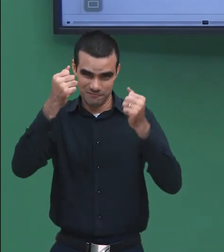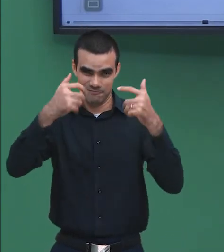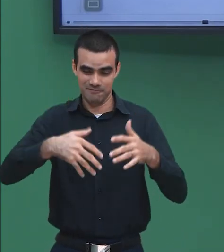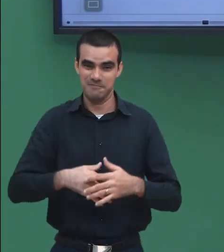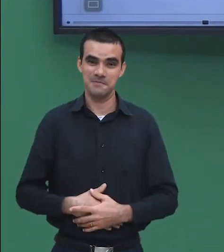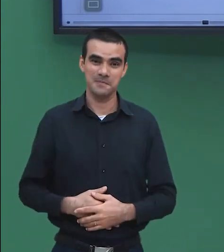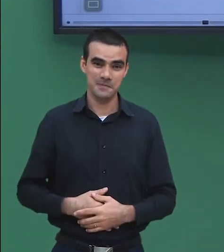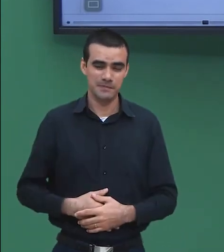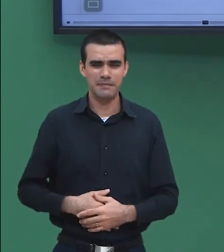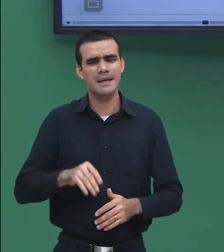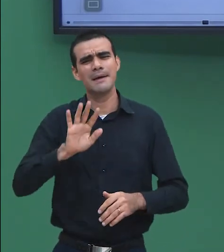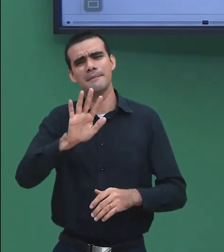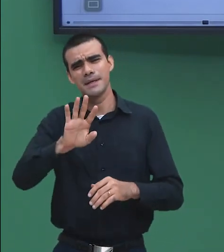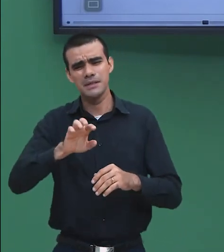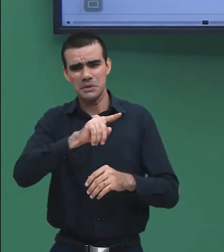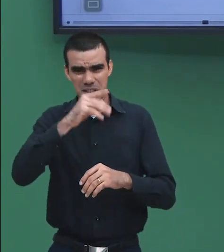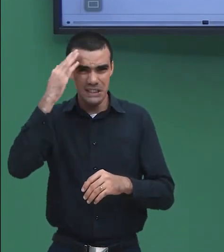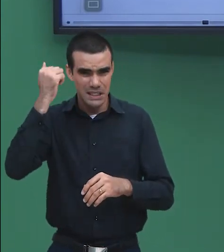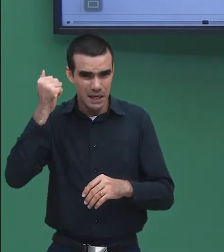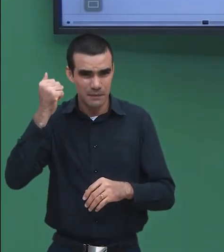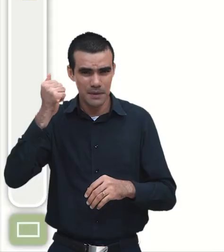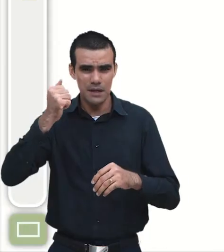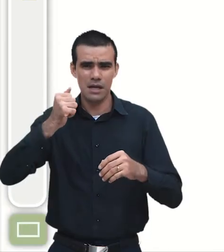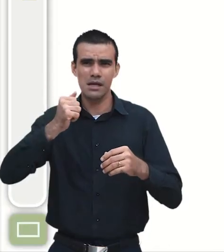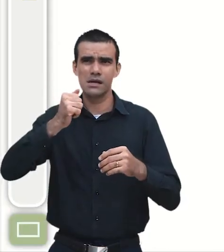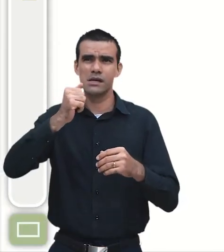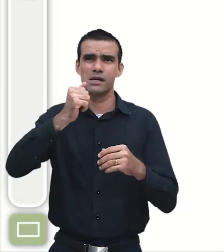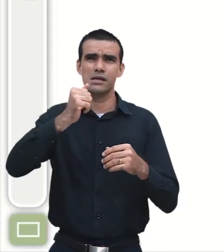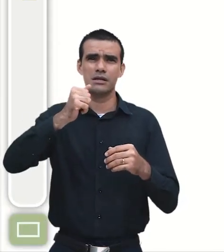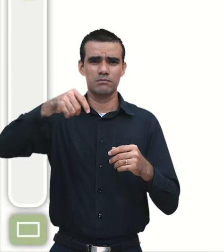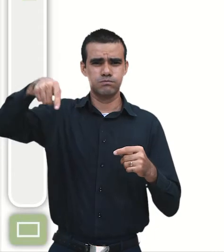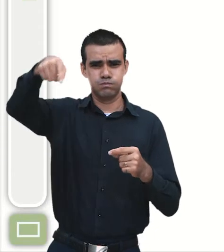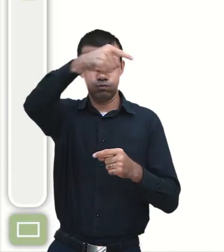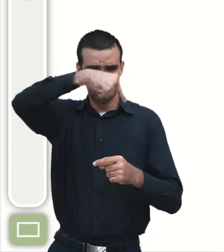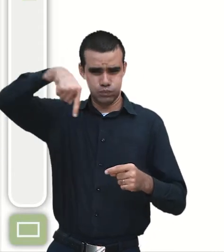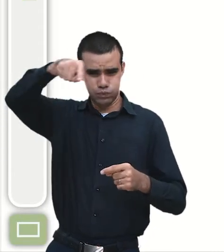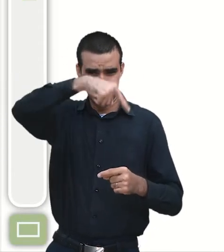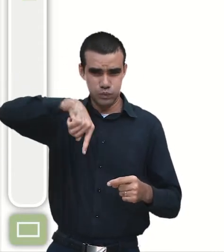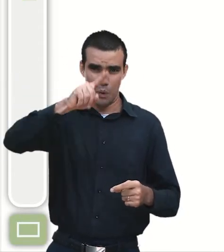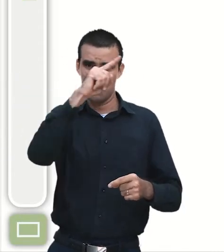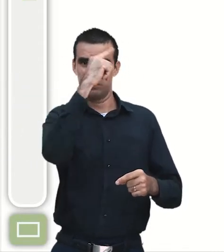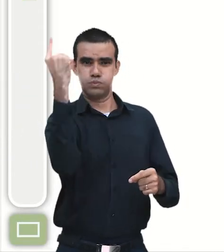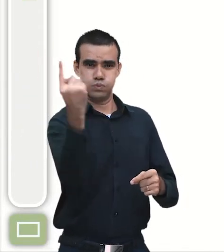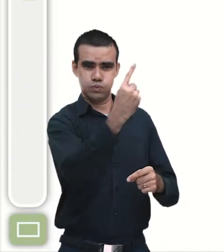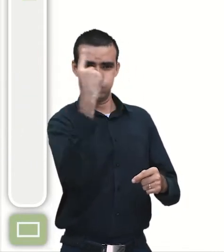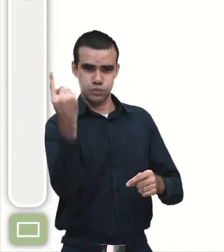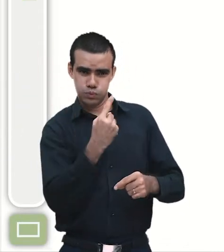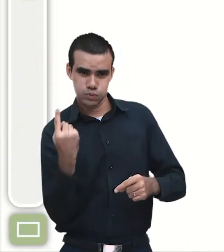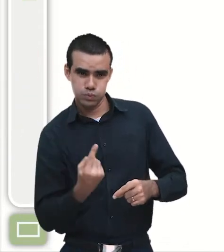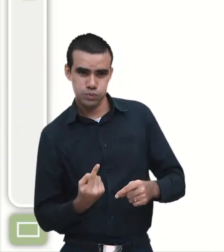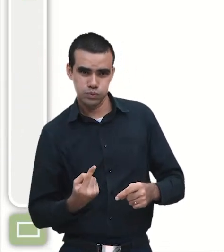religiosidade. Mas vocês sabem o que é espiral? O que é uma espiral?